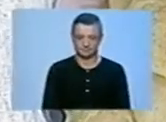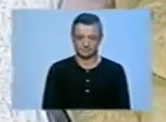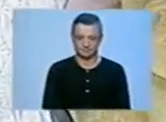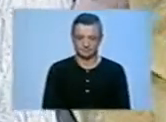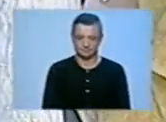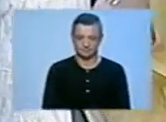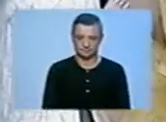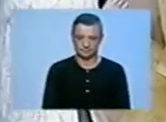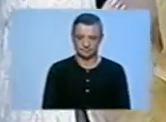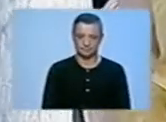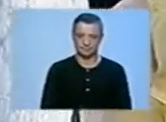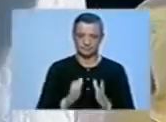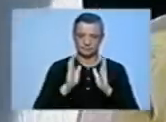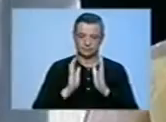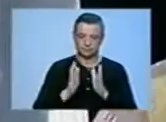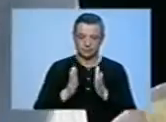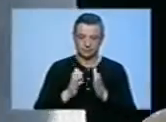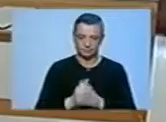o cara então